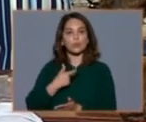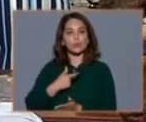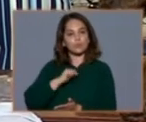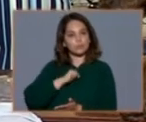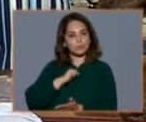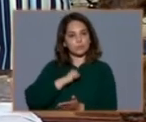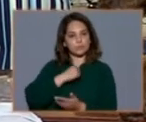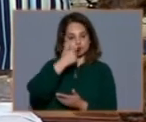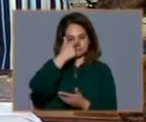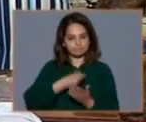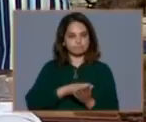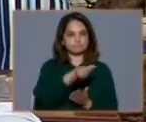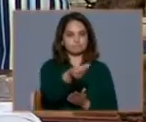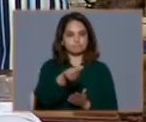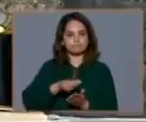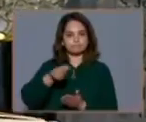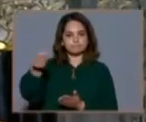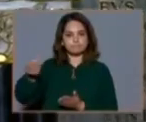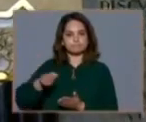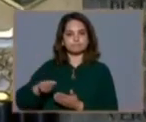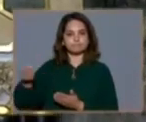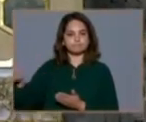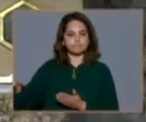será entregue por vós.